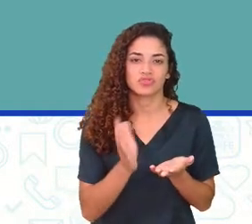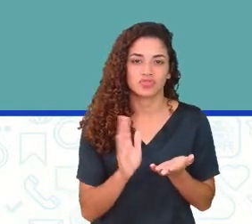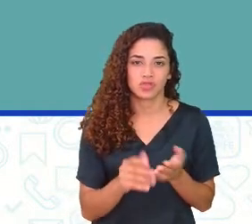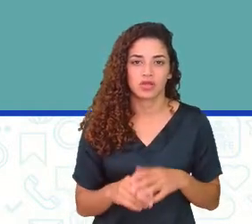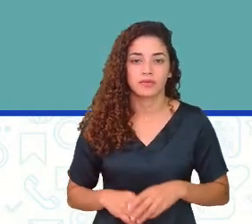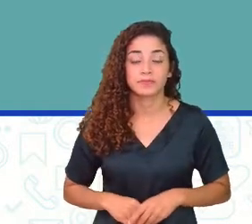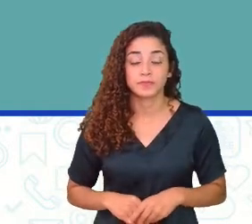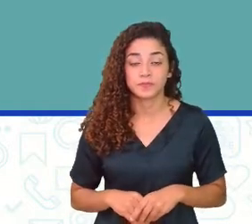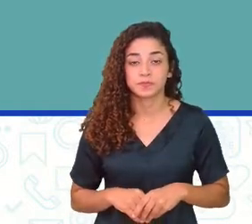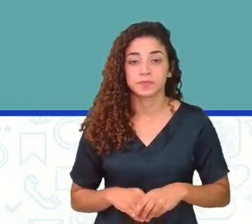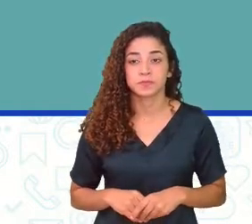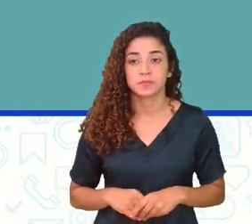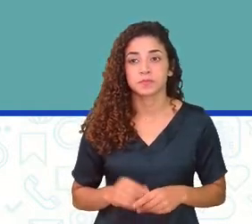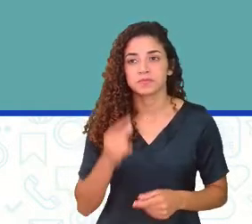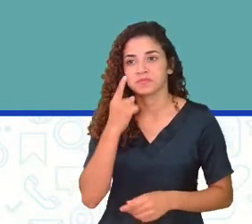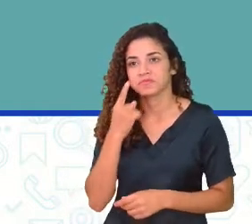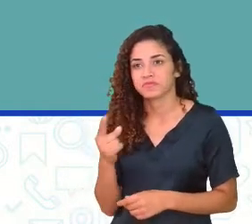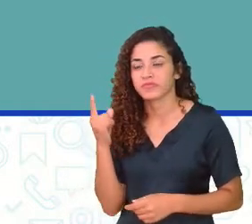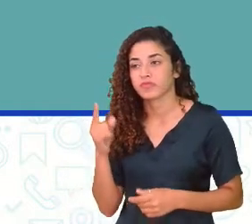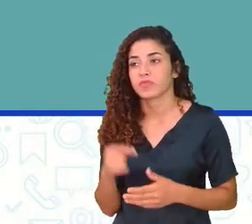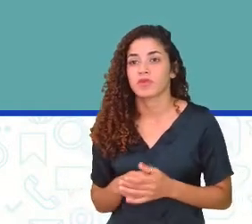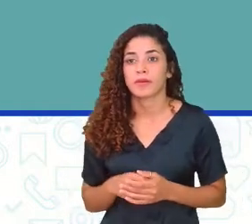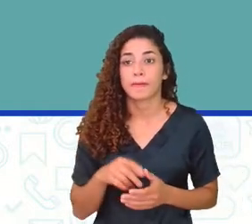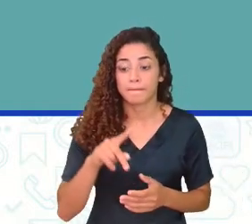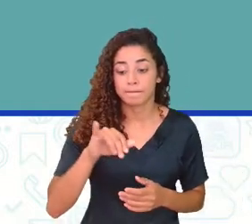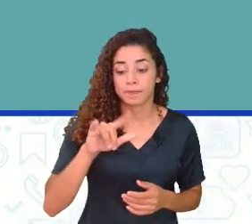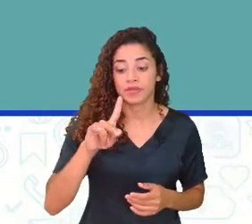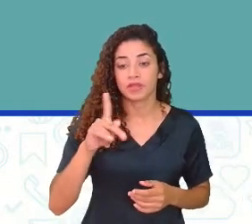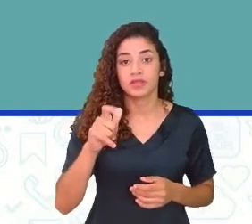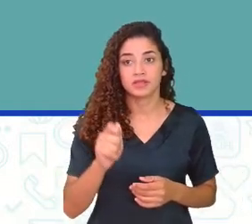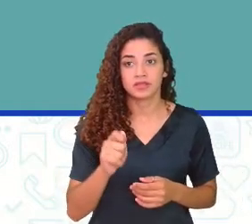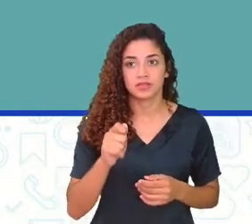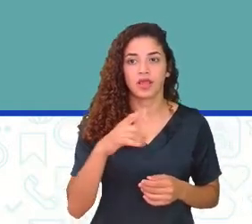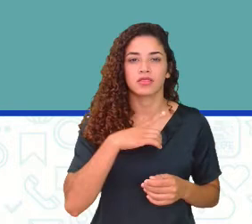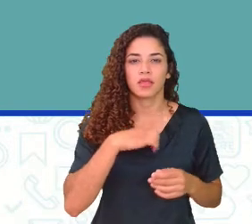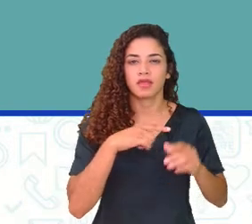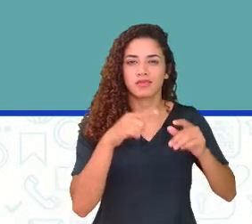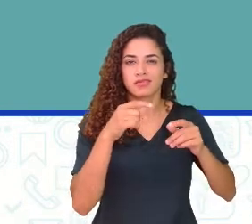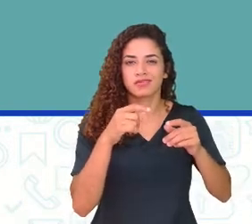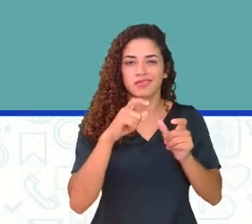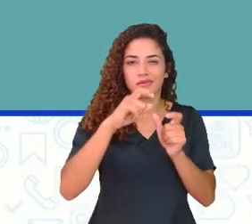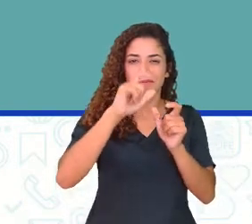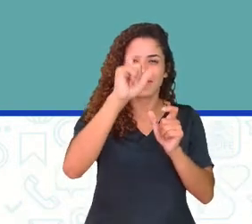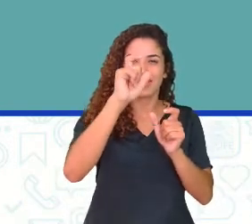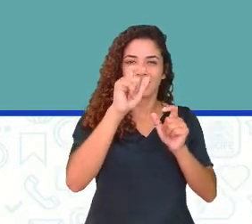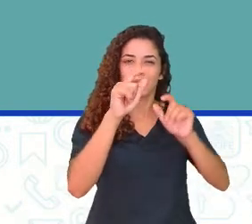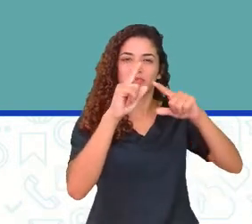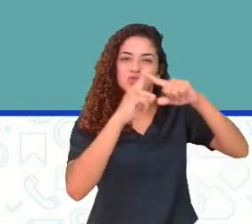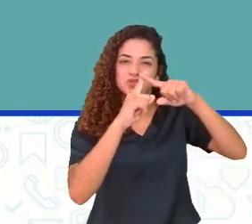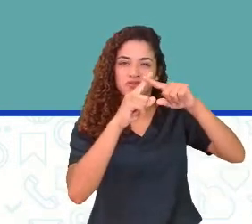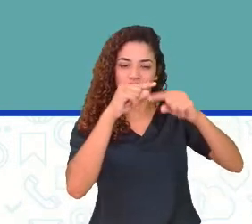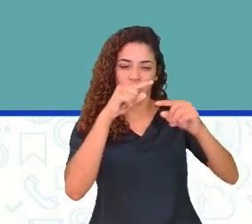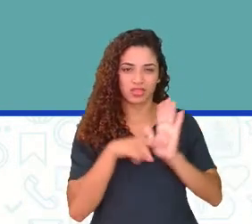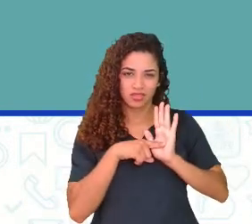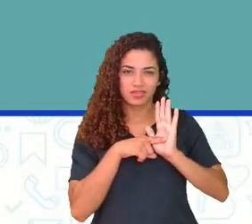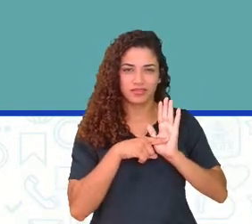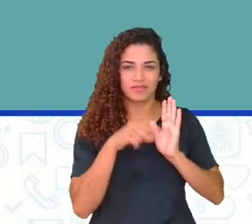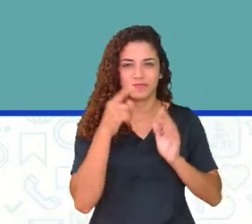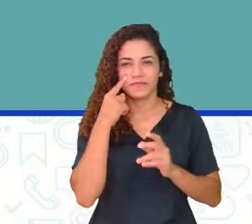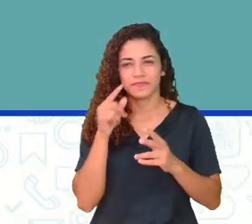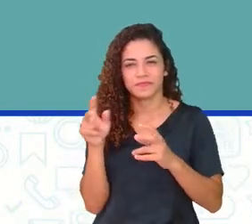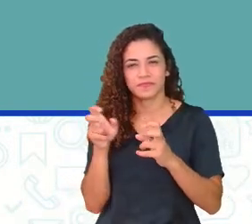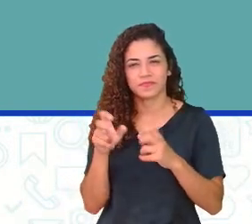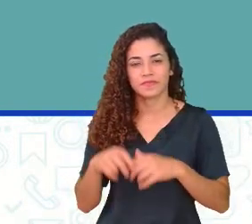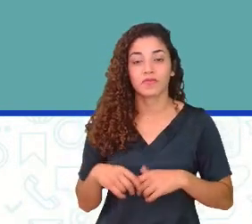não é? Observem aí, nós temos aí a pilha com polo positivo e negativo. Vocês vão observar que quando